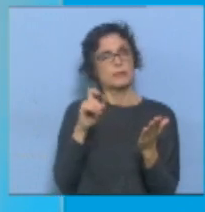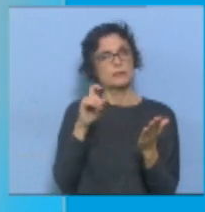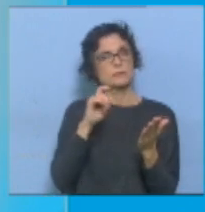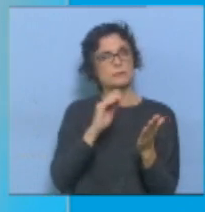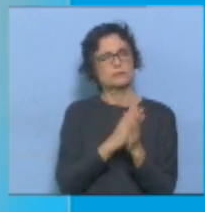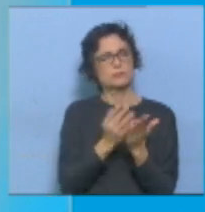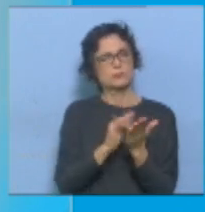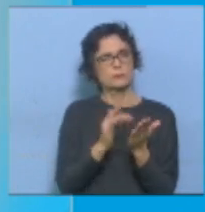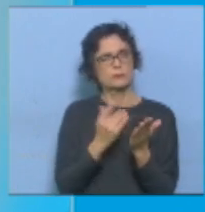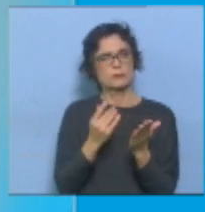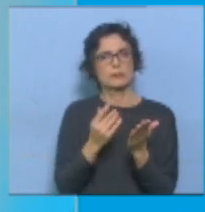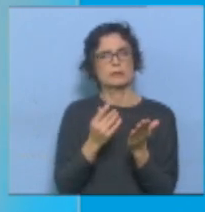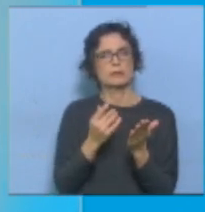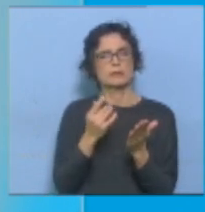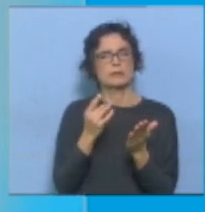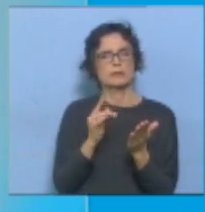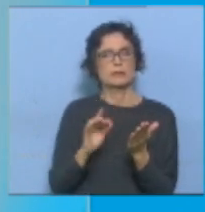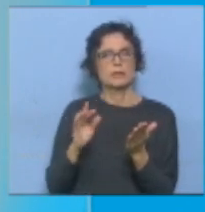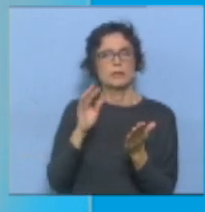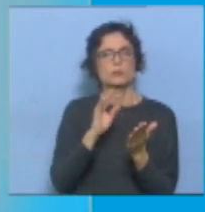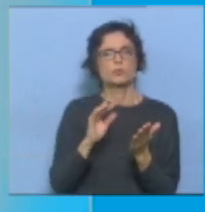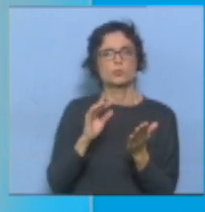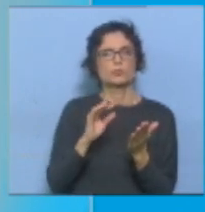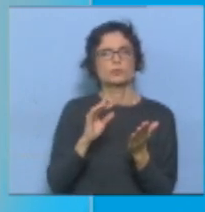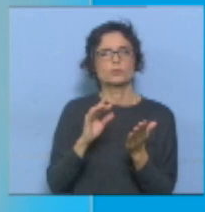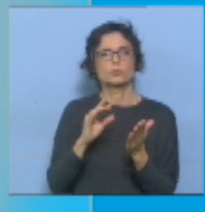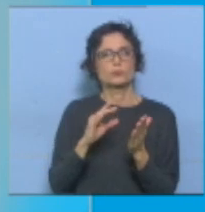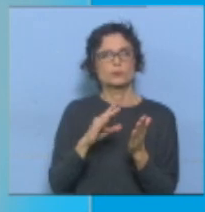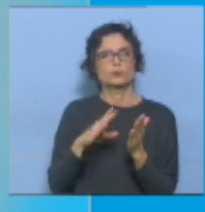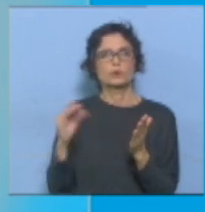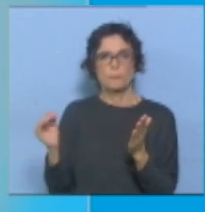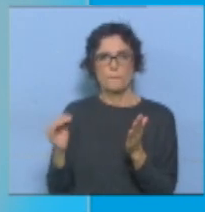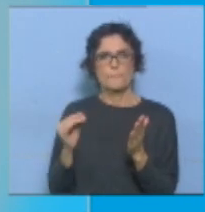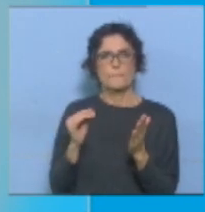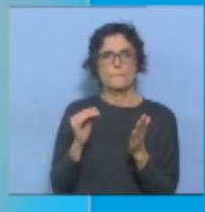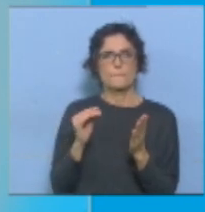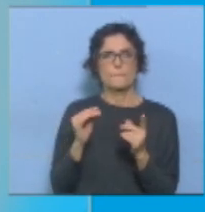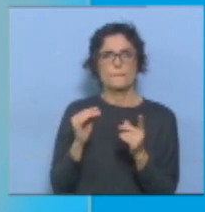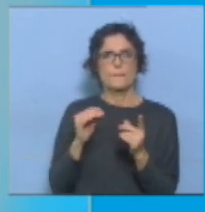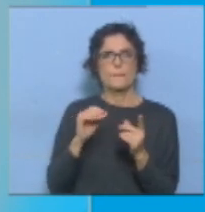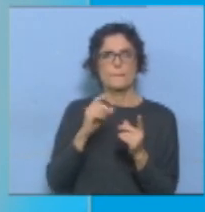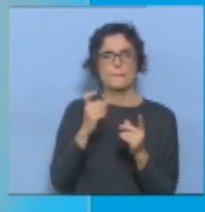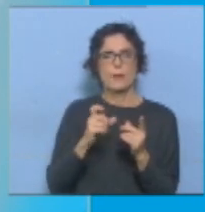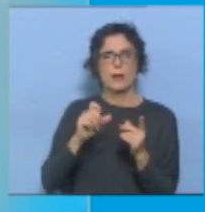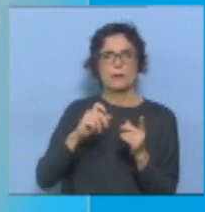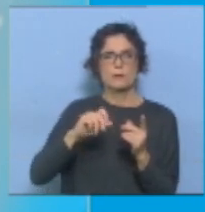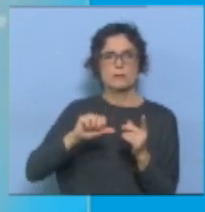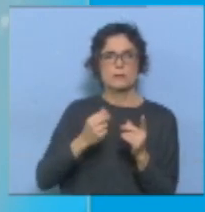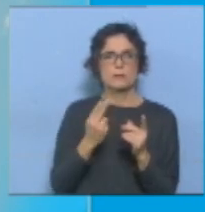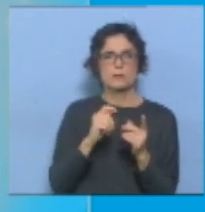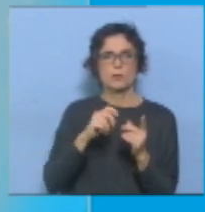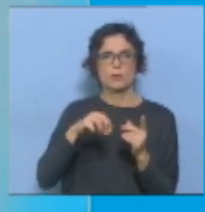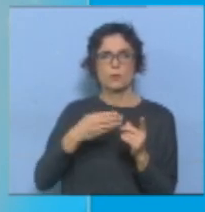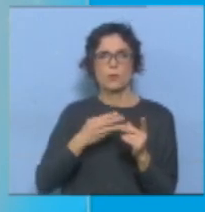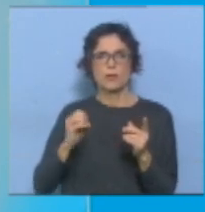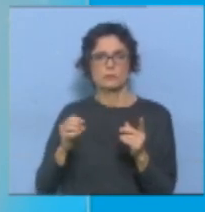escritor católico japonês Susaku Endo, que no seu livro Uma Vida de Jesus, traduzido para português, ou O Silêncio, que deu